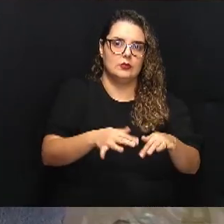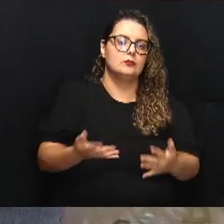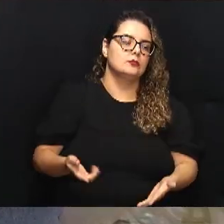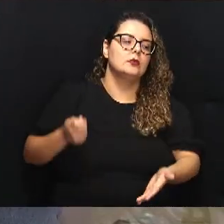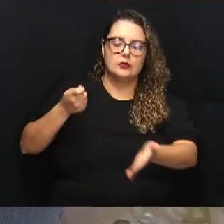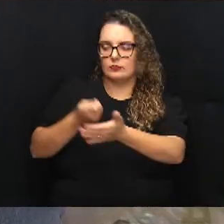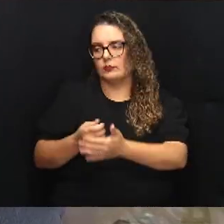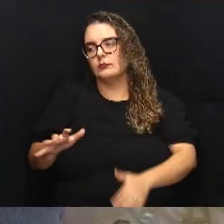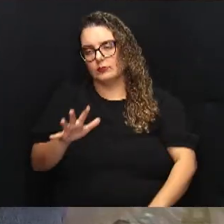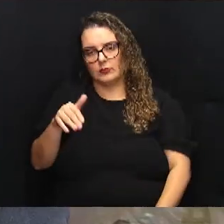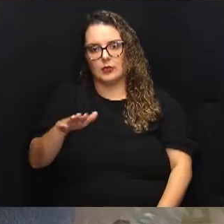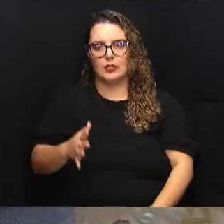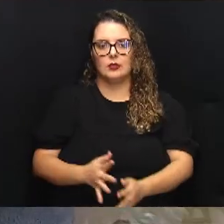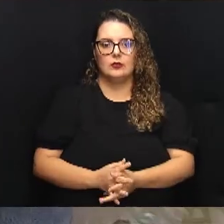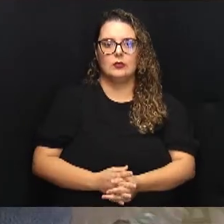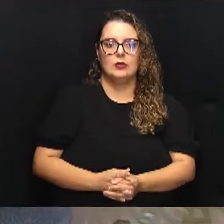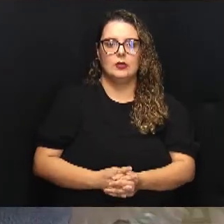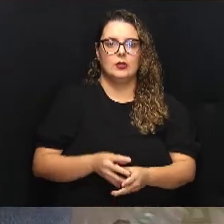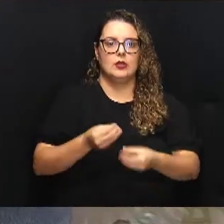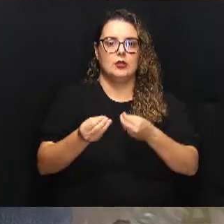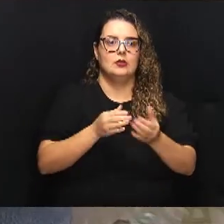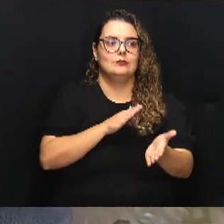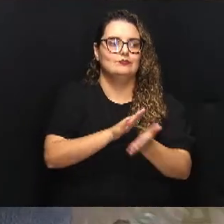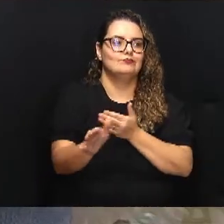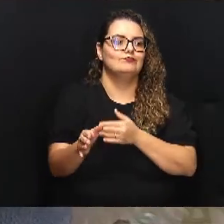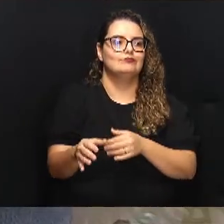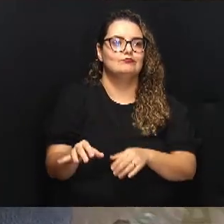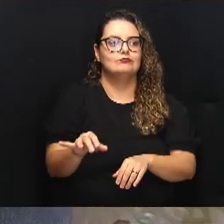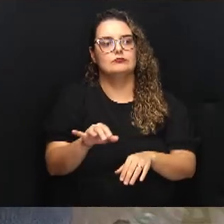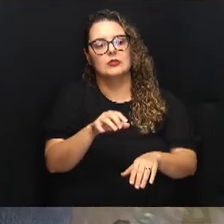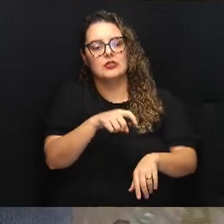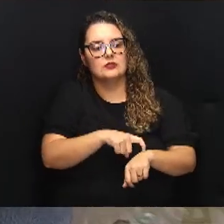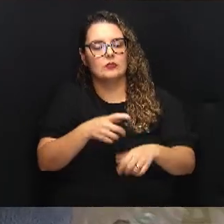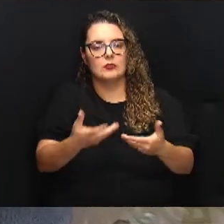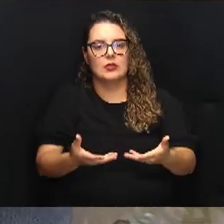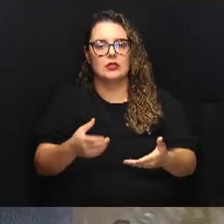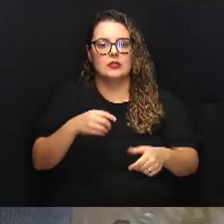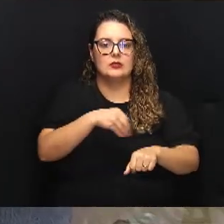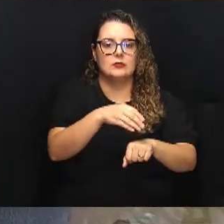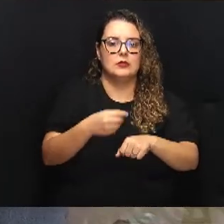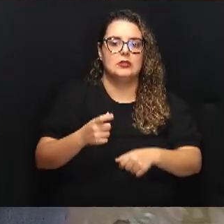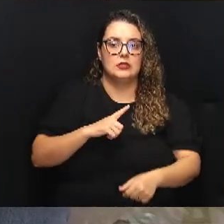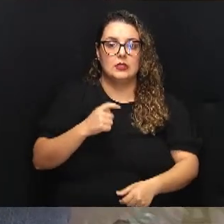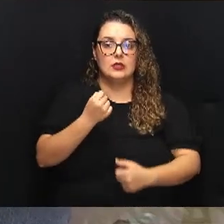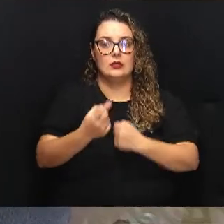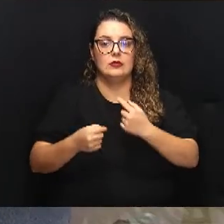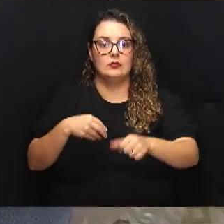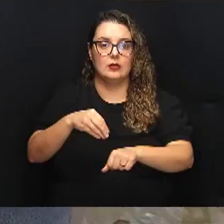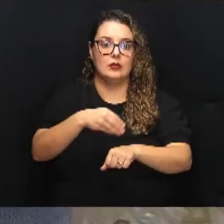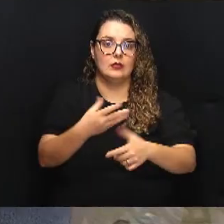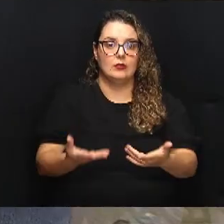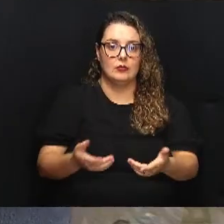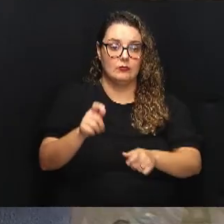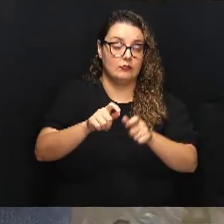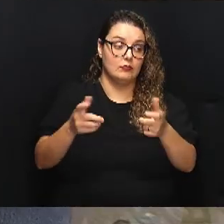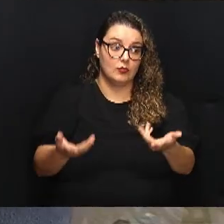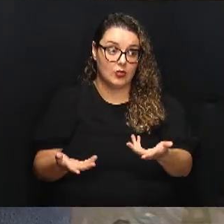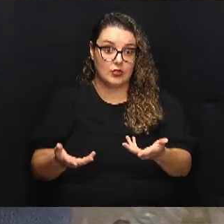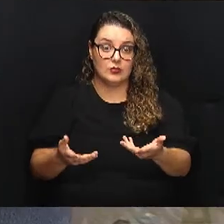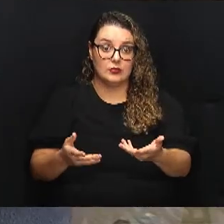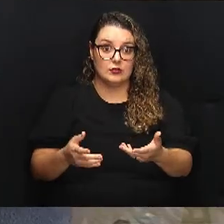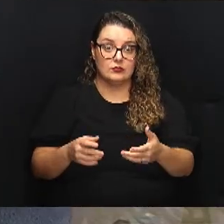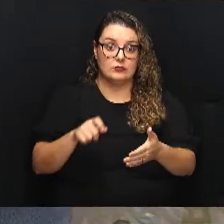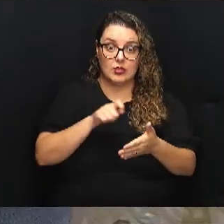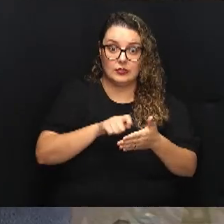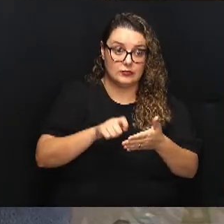caro. E como fugir desse cenário ali? Quais são as principais dicas? Tem algumas dicas que dê para o pessoal de casa anotar